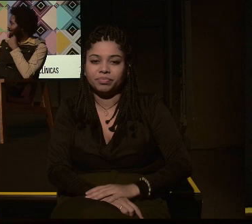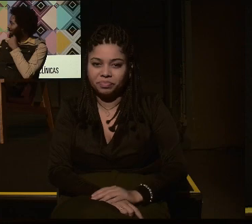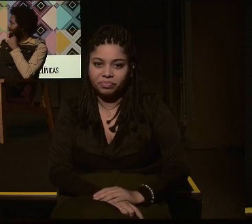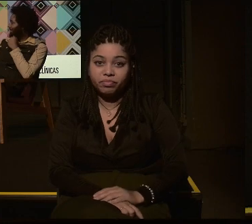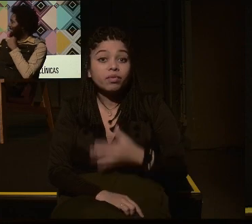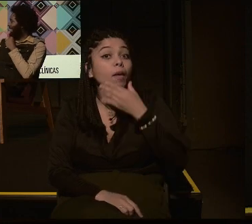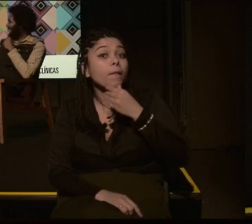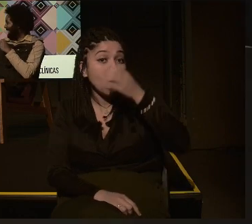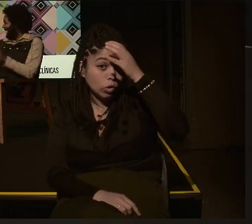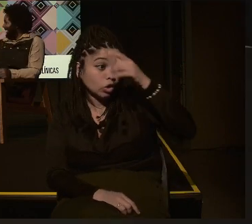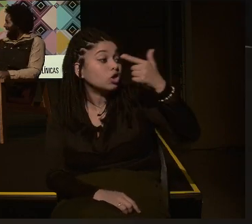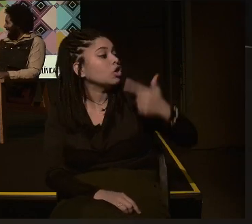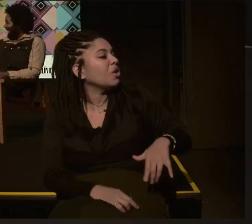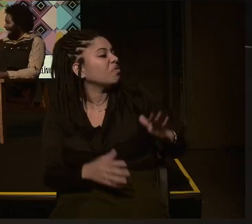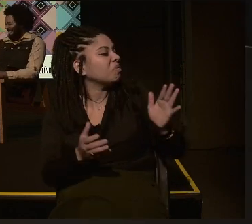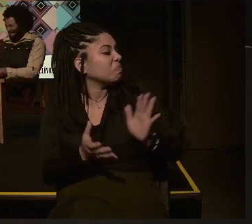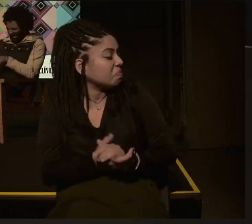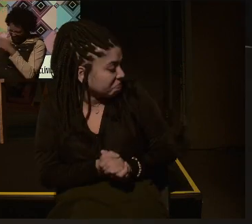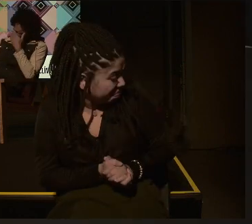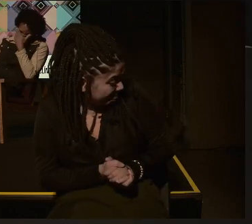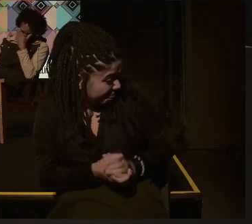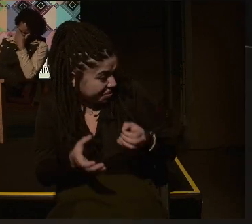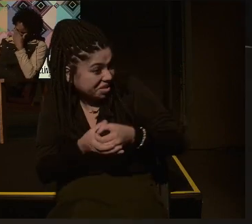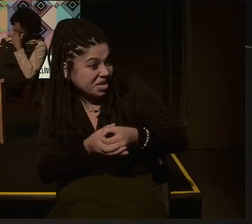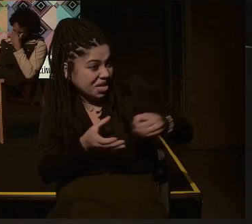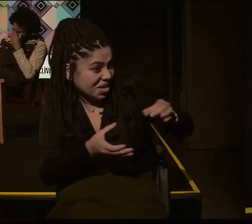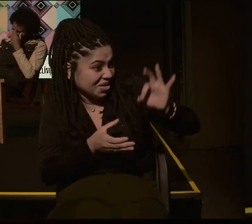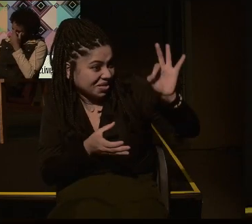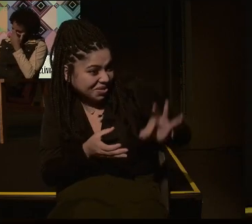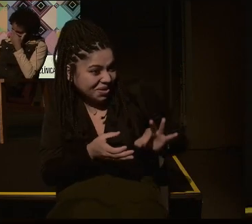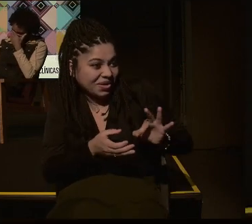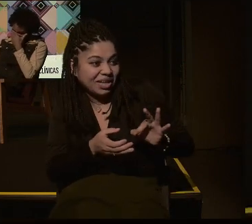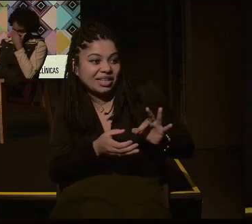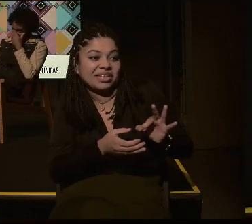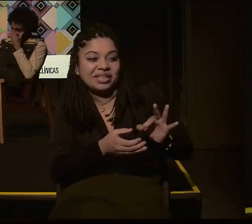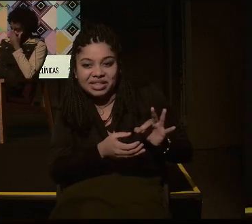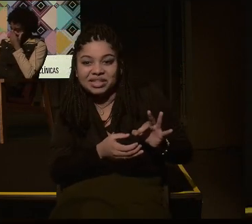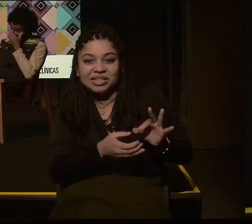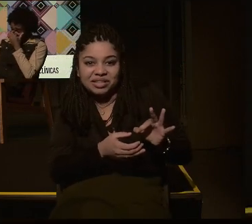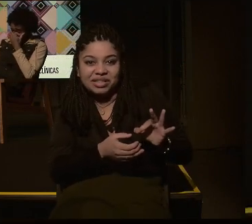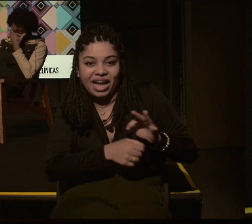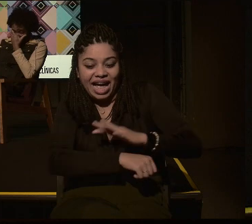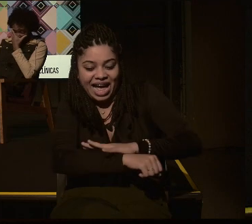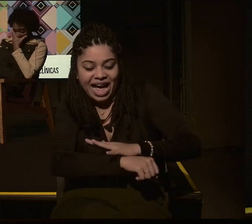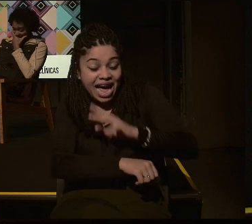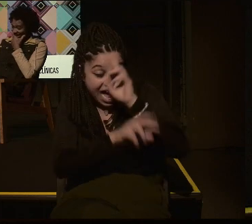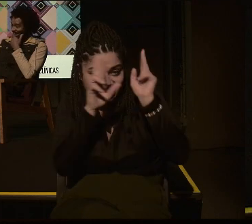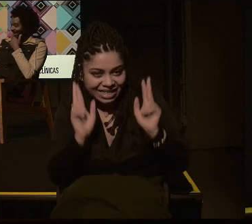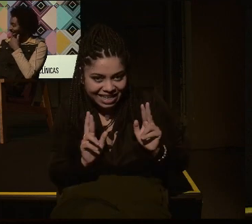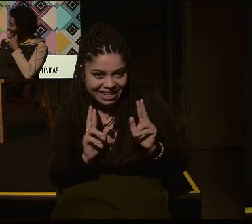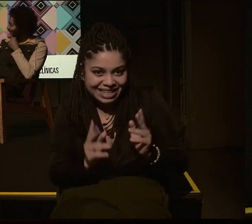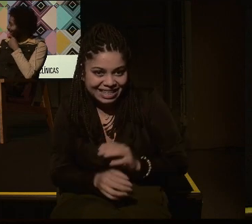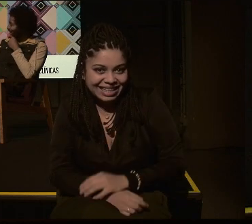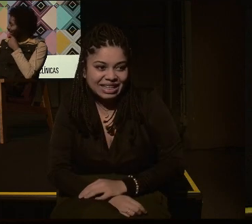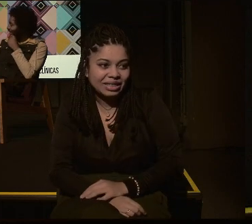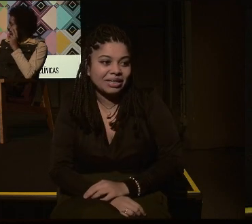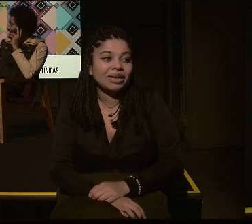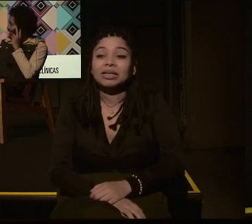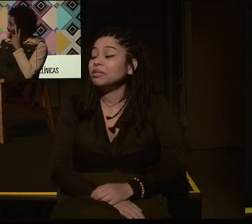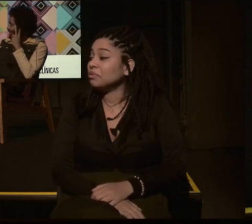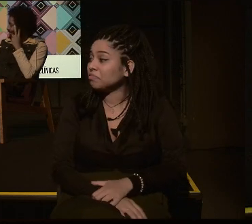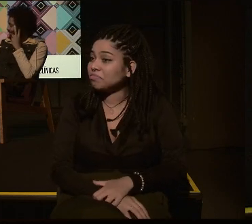meu tio de novo. E as cotas raciais? Isso lá em mim. E